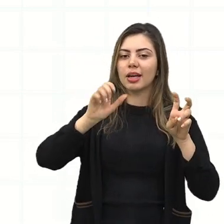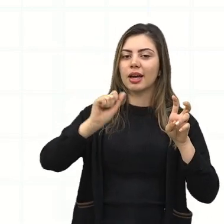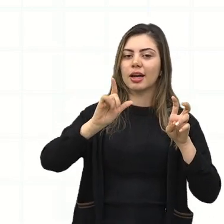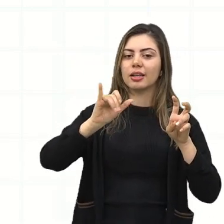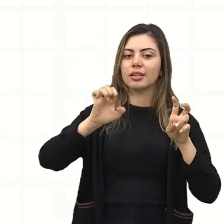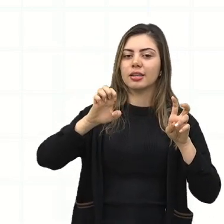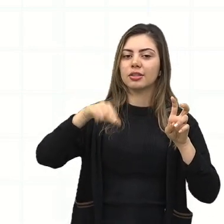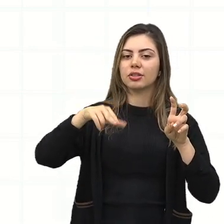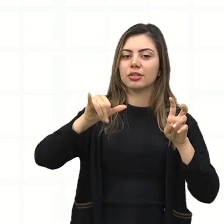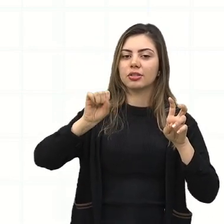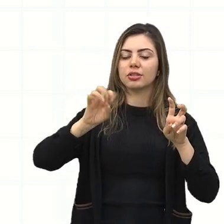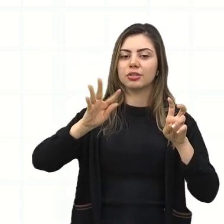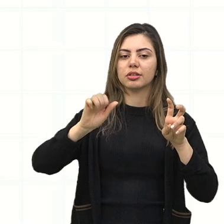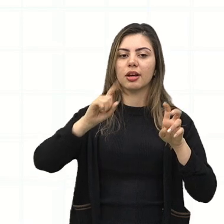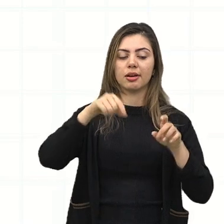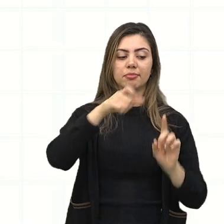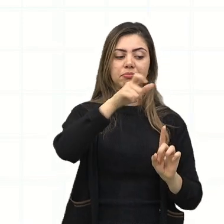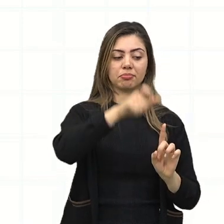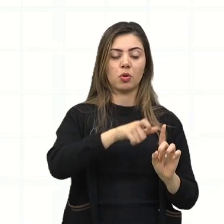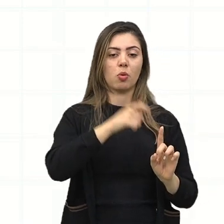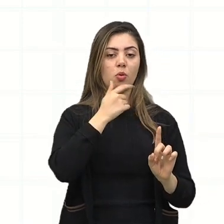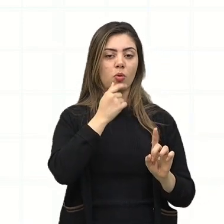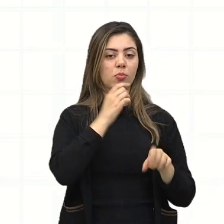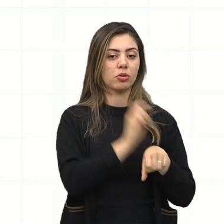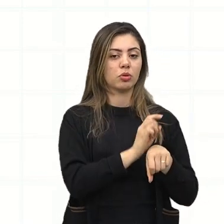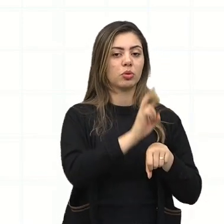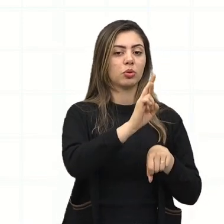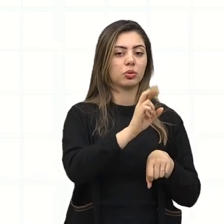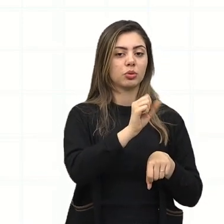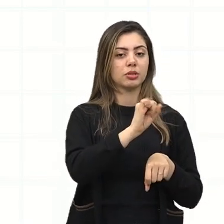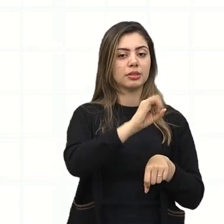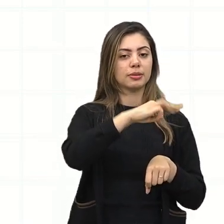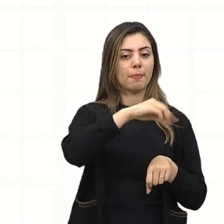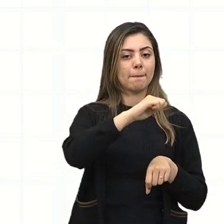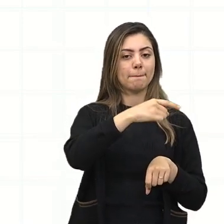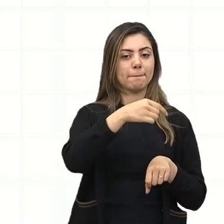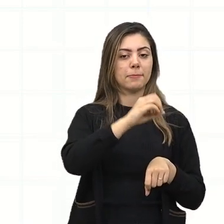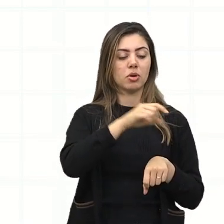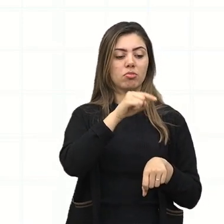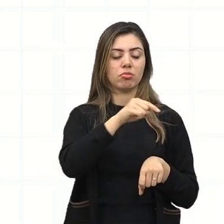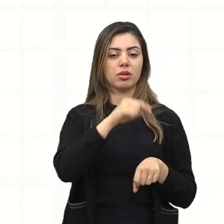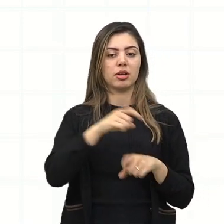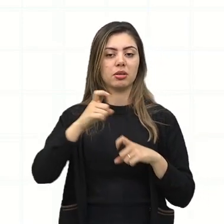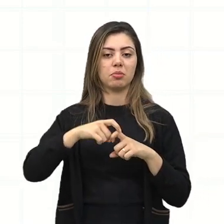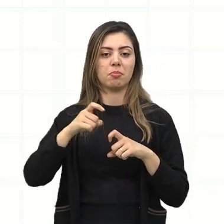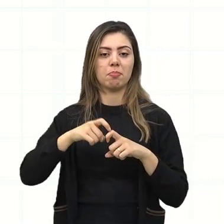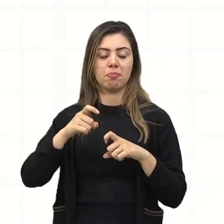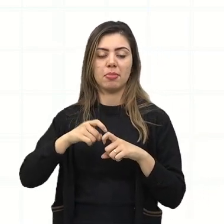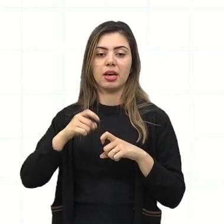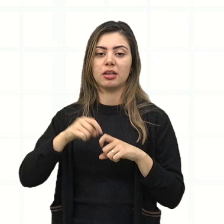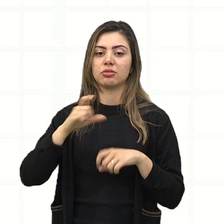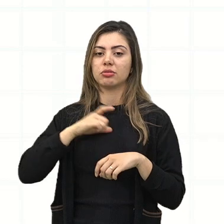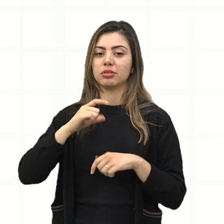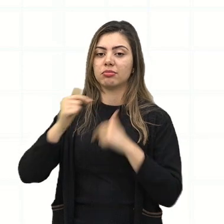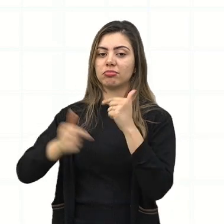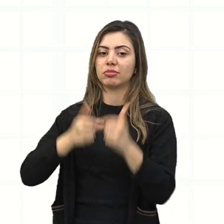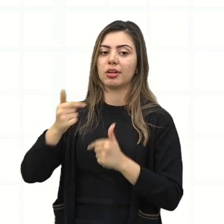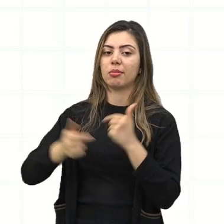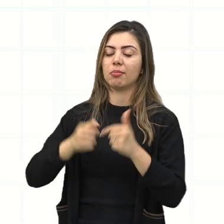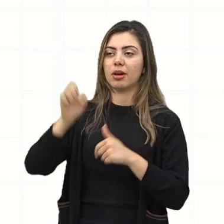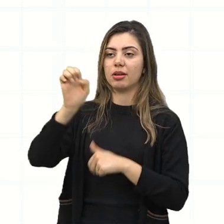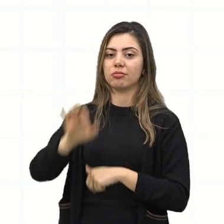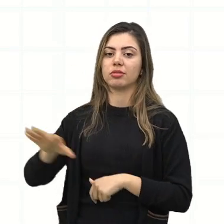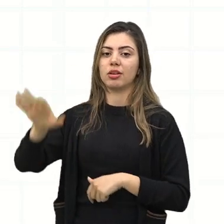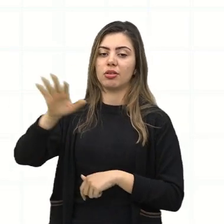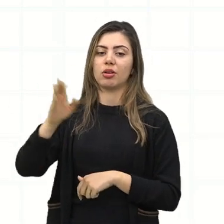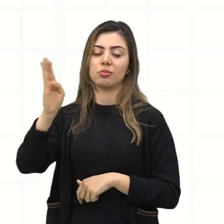Simão Bacamarte, médico renomado que, após conquistar respeito em sua carreira de médico na Europa